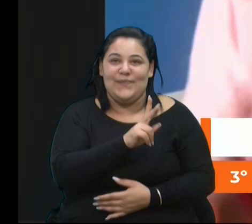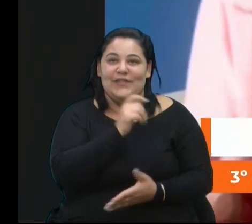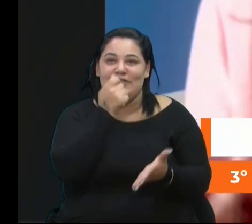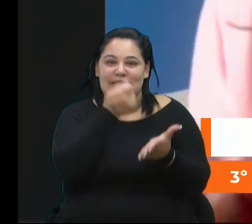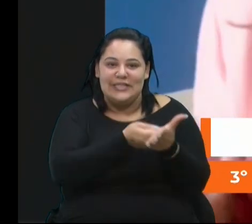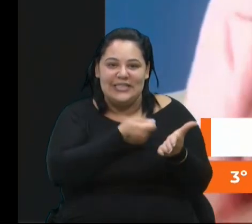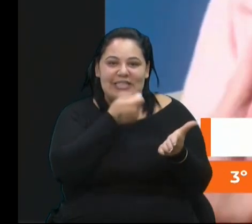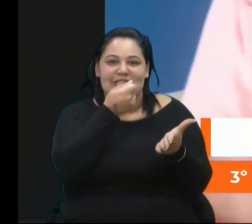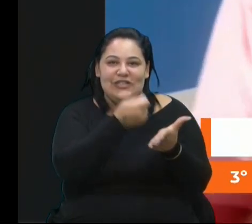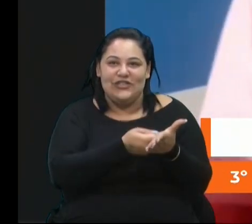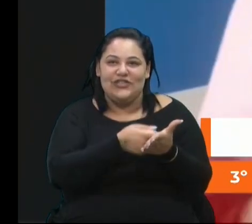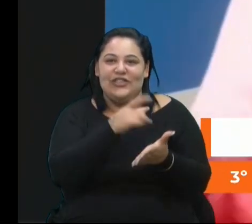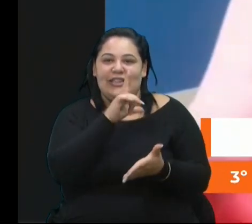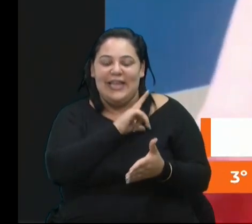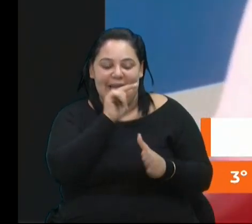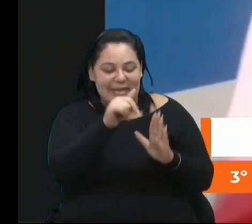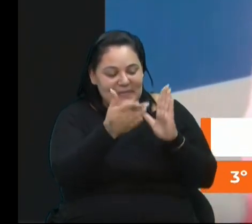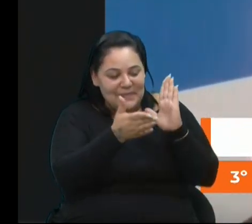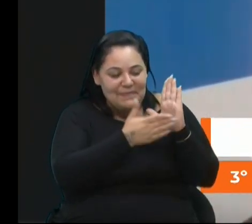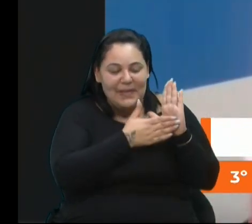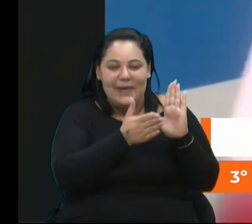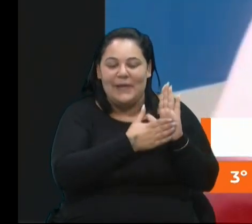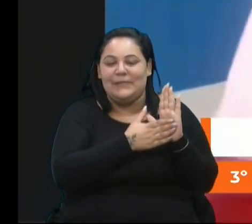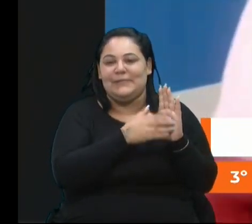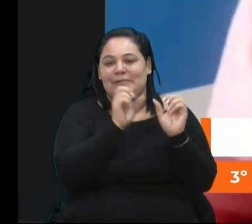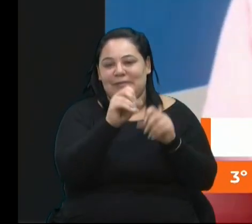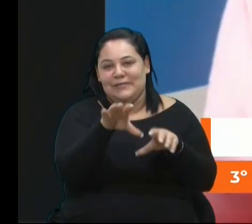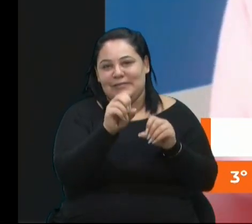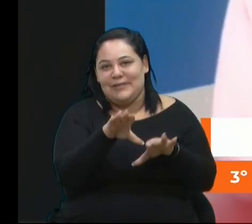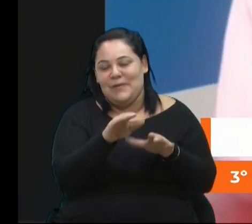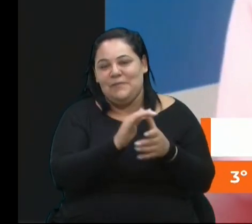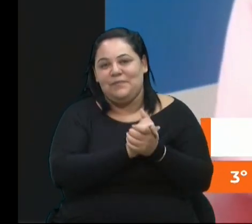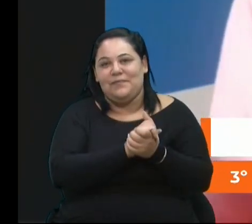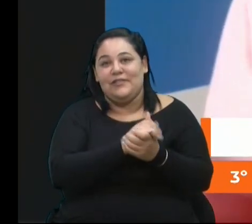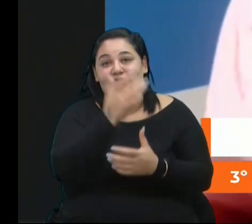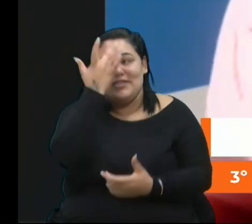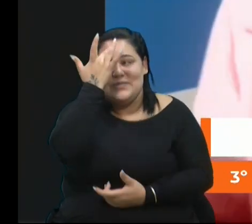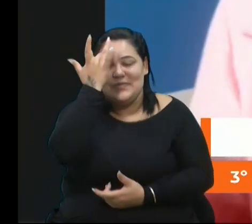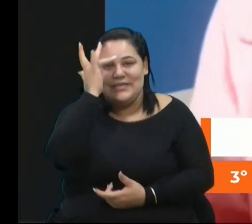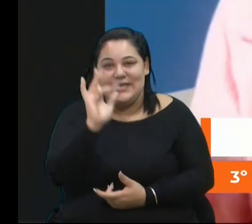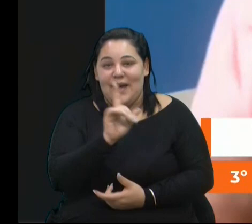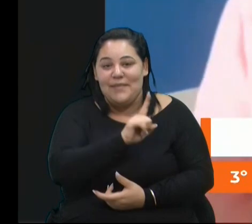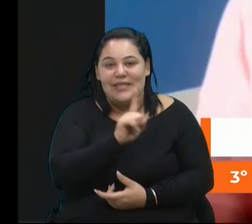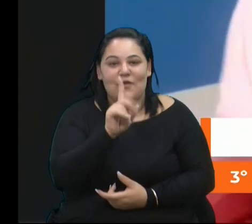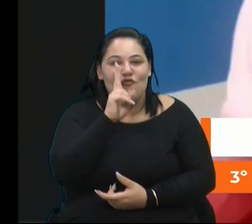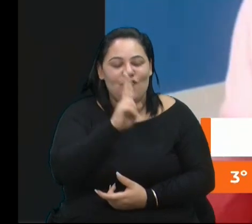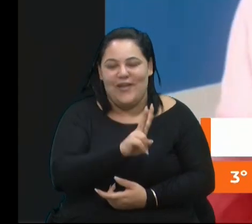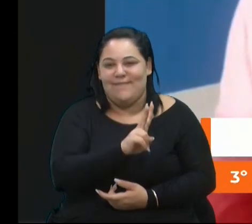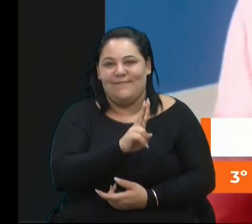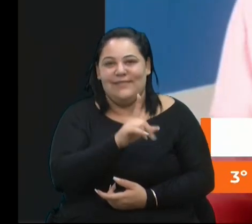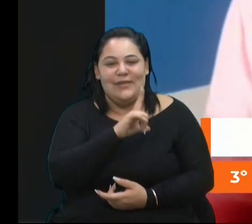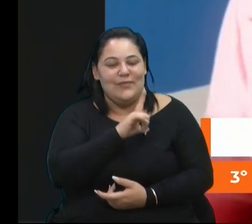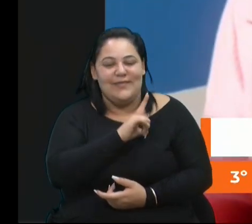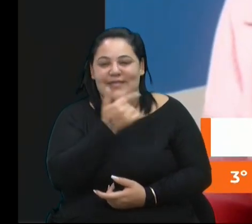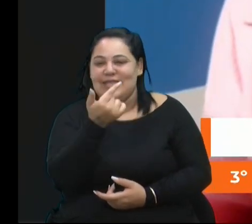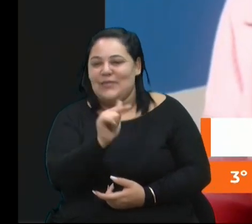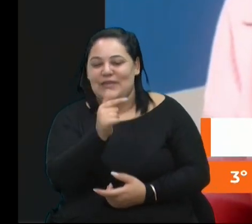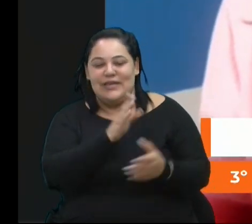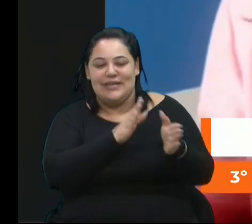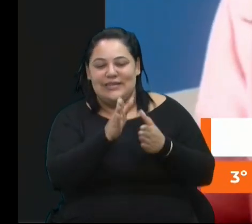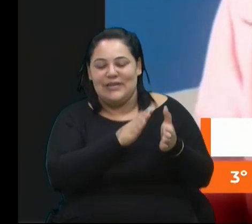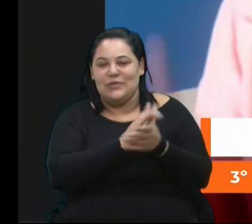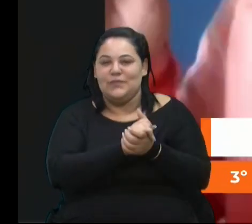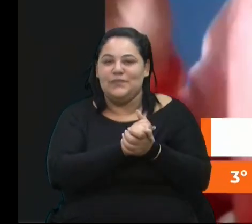de ter esse plano educacional individualizado e a gente não sabe, não enxerga, não tem esse acesso, apesar de ser um